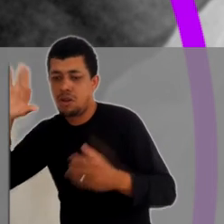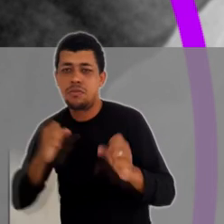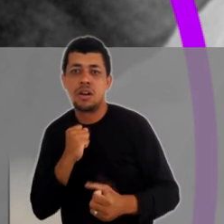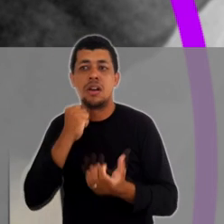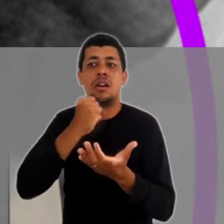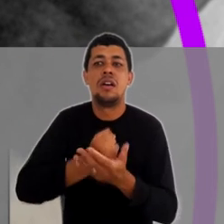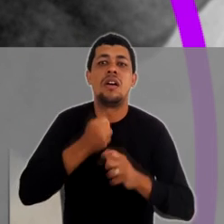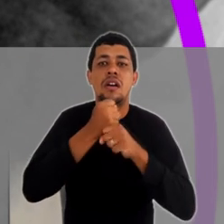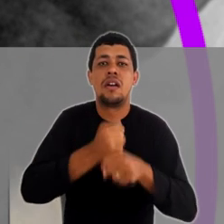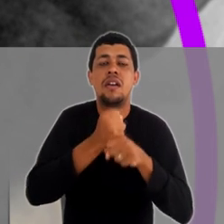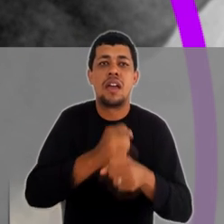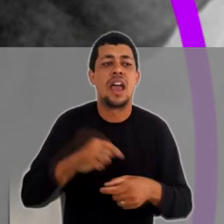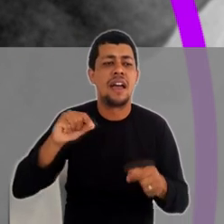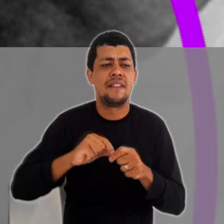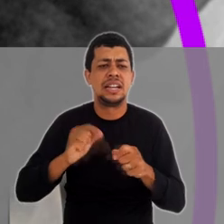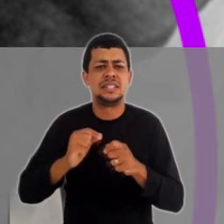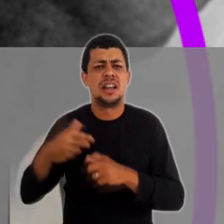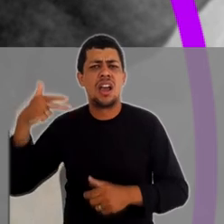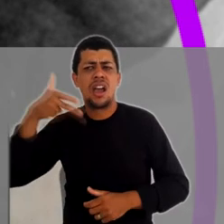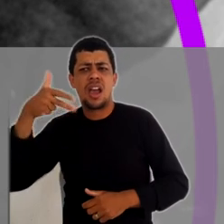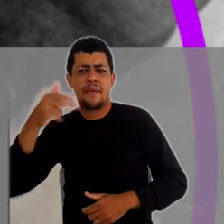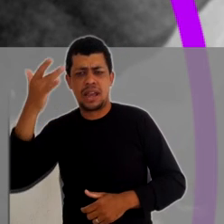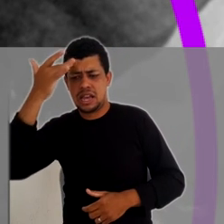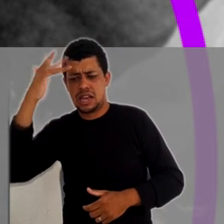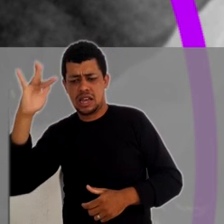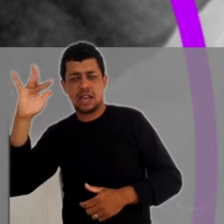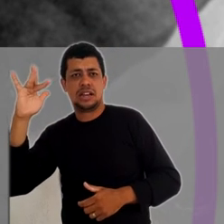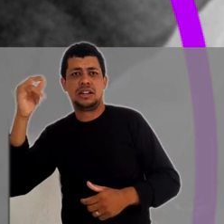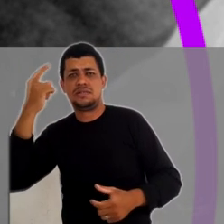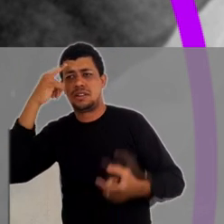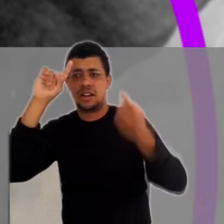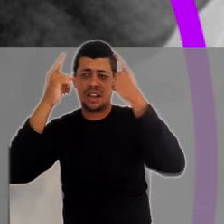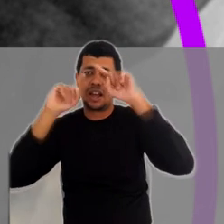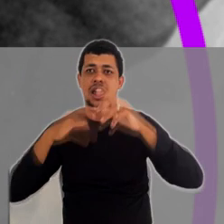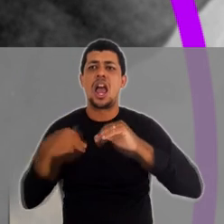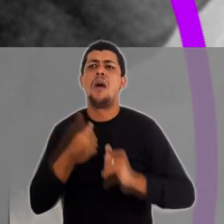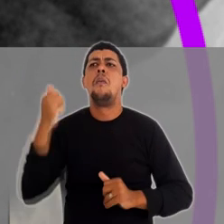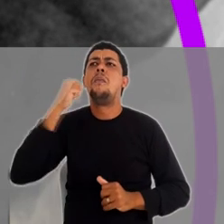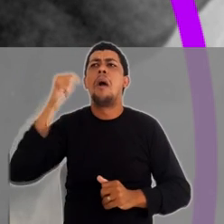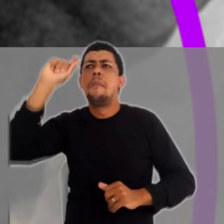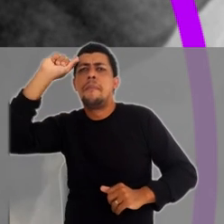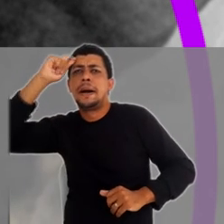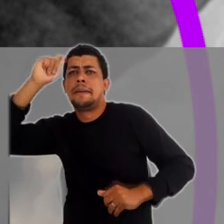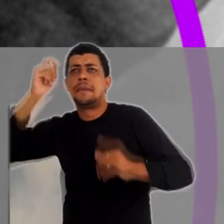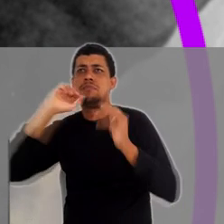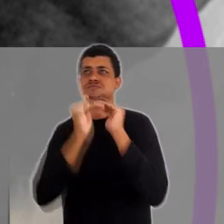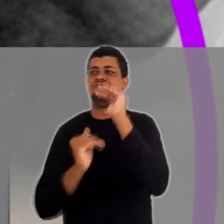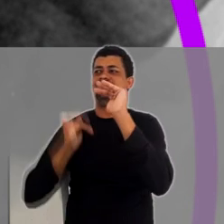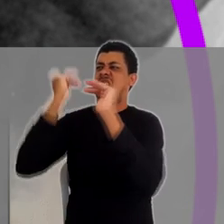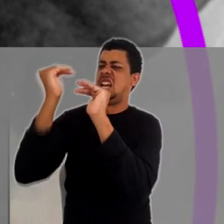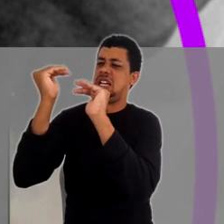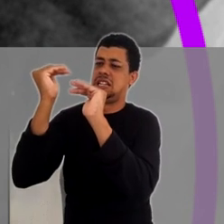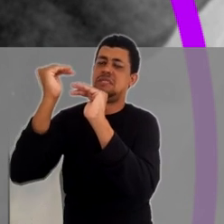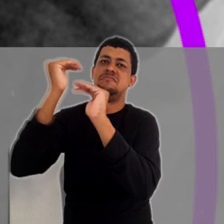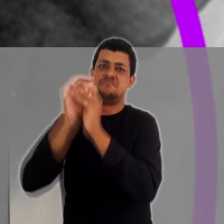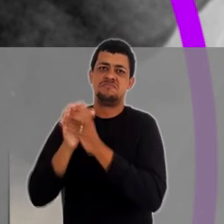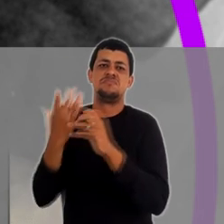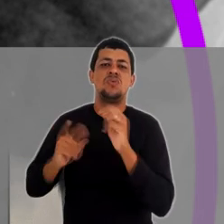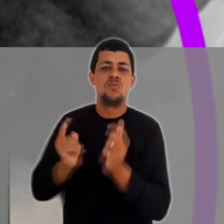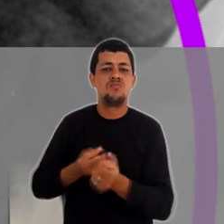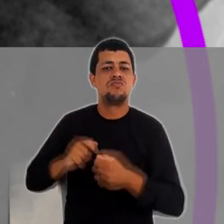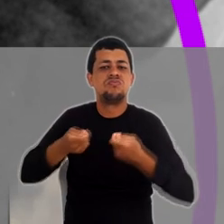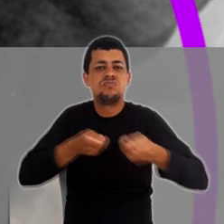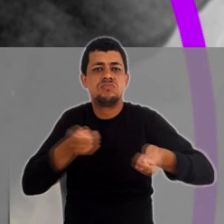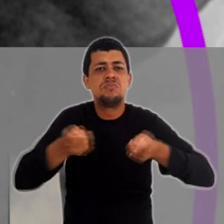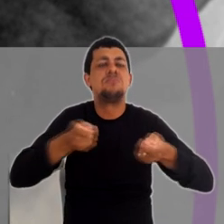Fazendo rap é como uma boa mãe que sabe quem escolhe. As mina preta no topo, dominando a cena do rap. Bem melhor do que muito moleque.